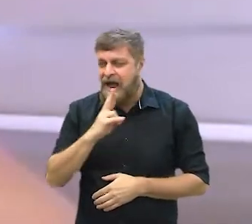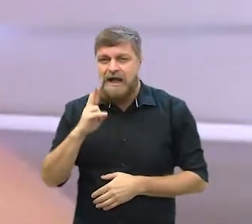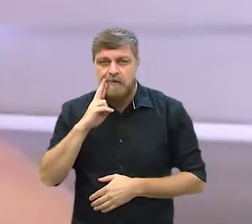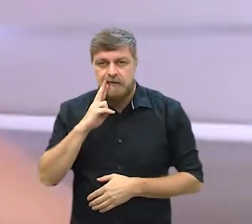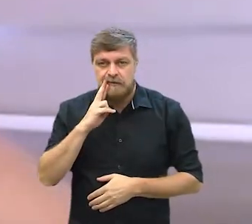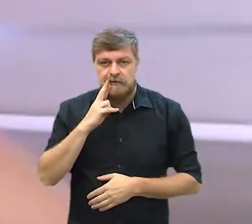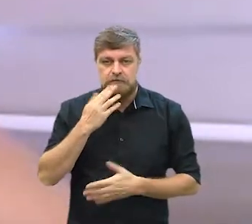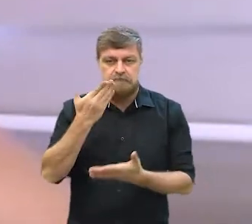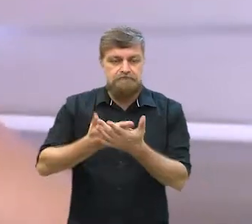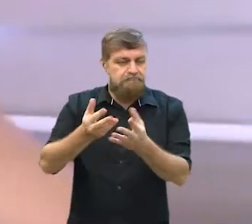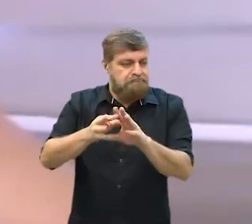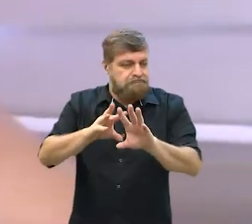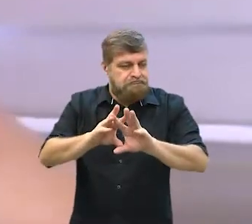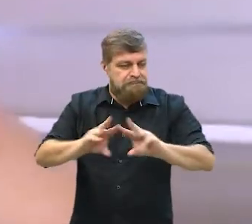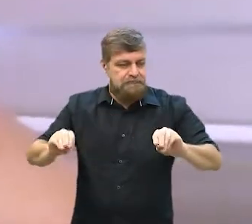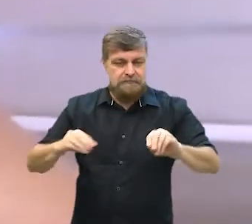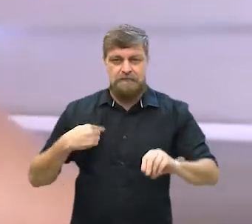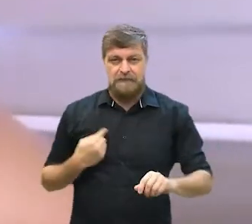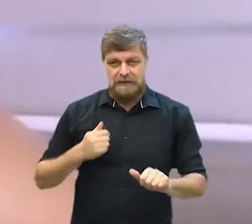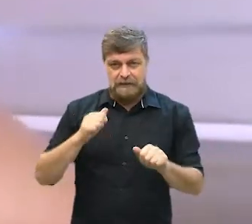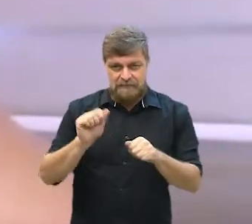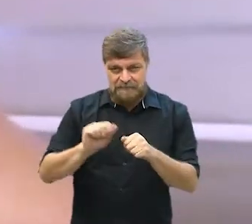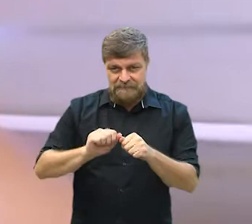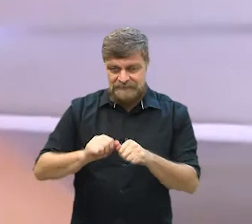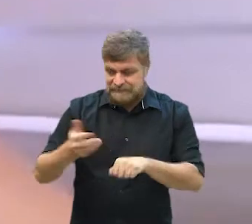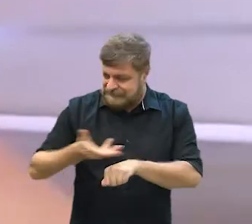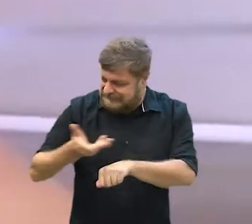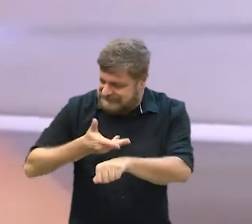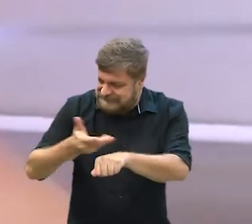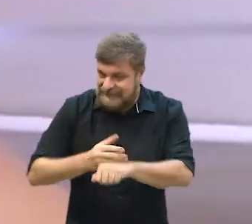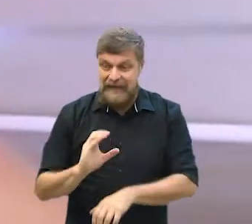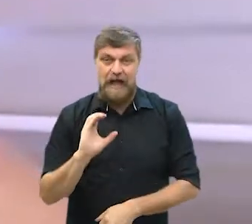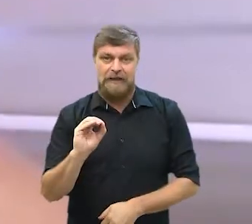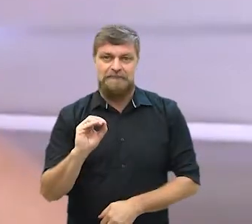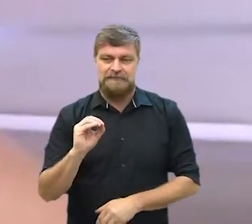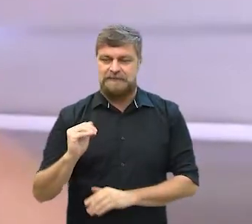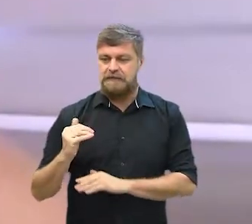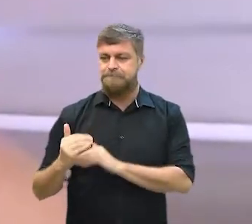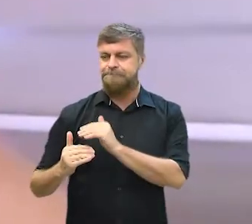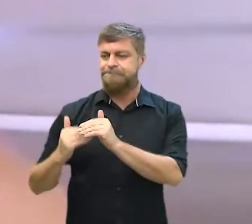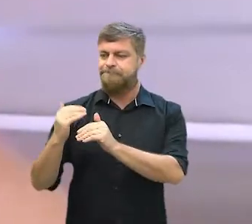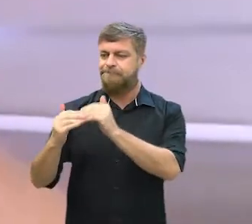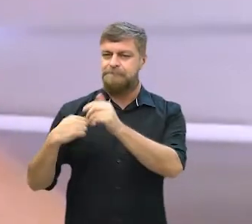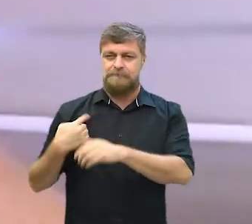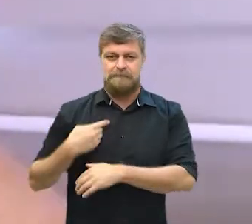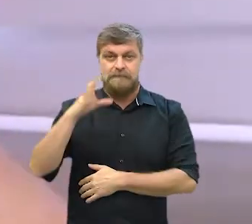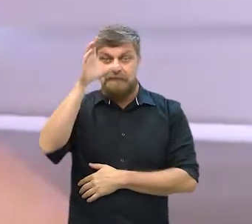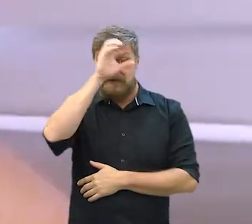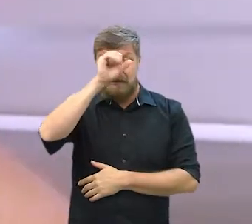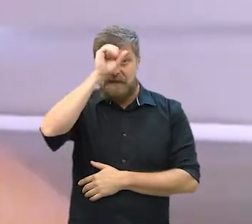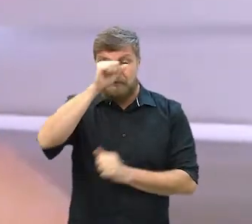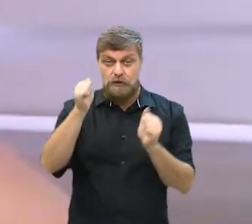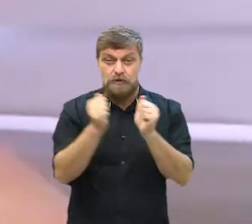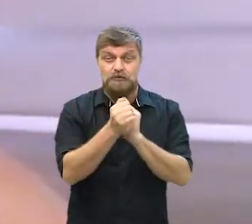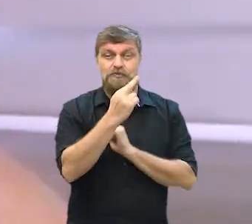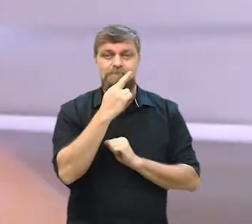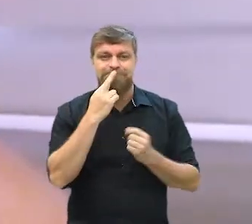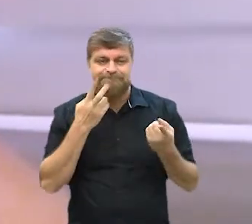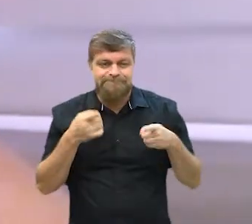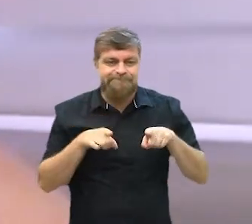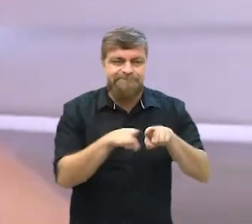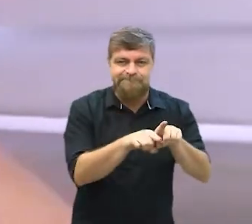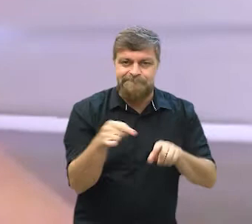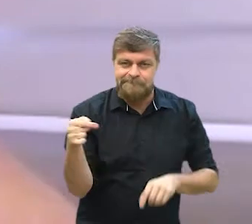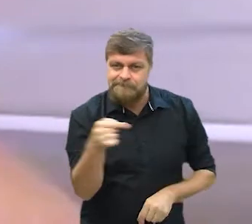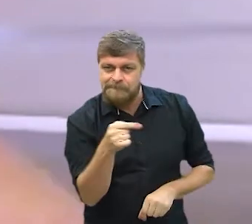outros, ele se acabou, ele desapareceu, ele precisou ser feito do zero. E nós tivemos que aprender junto com o